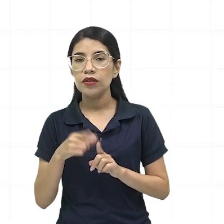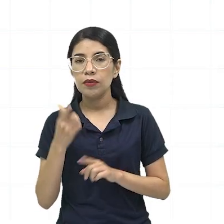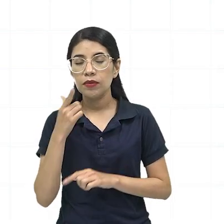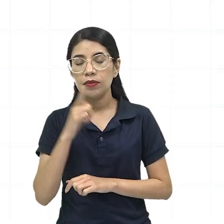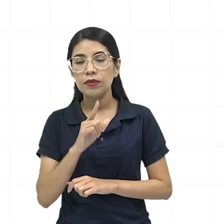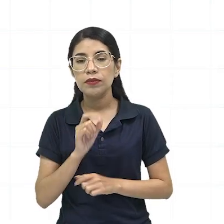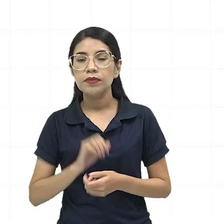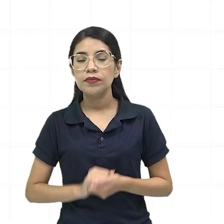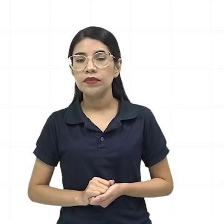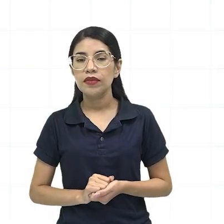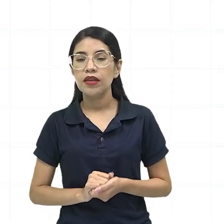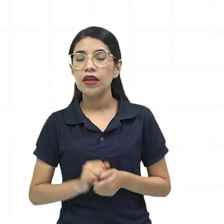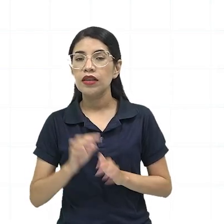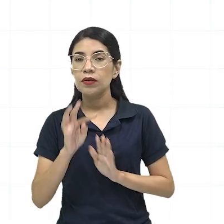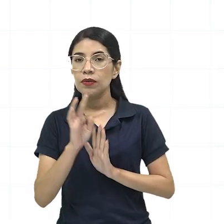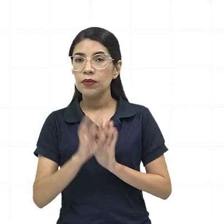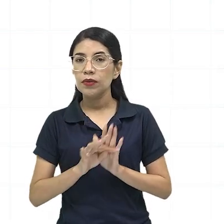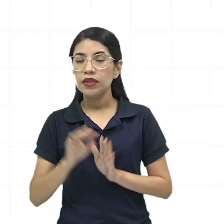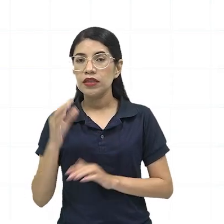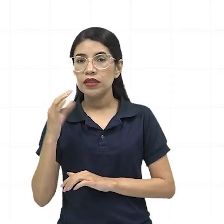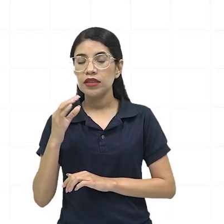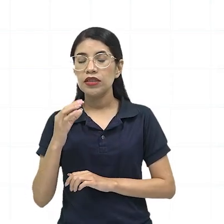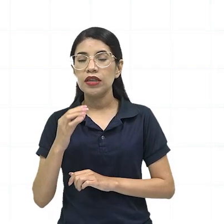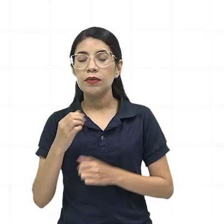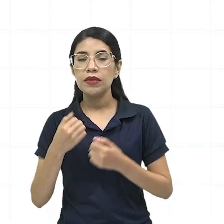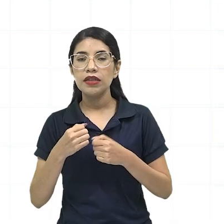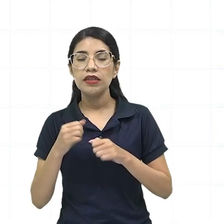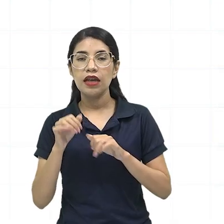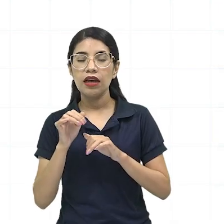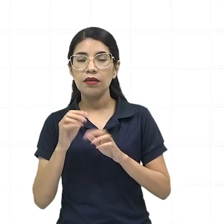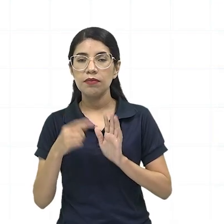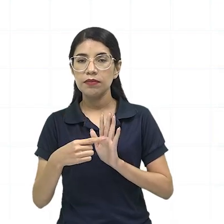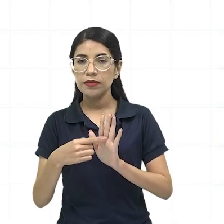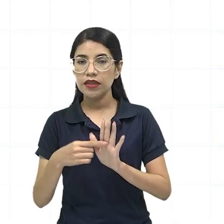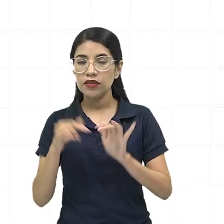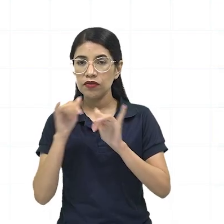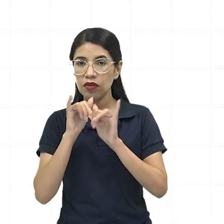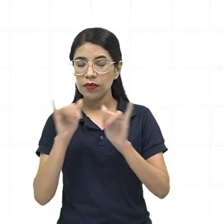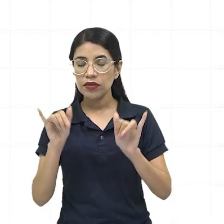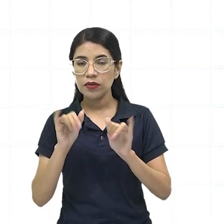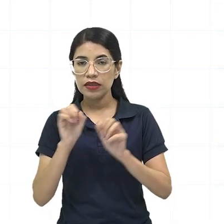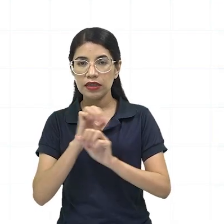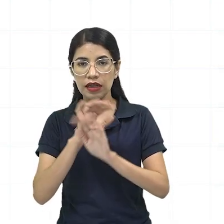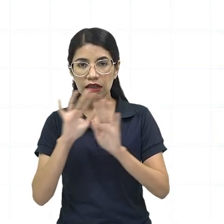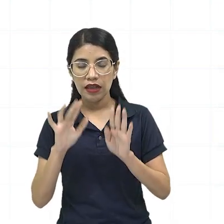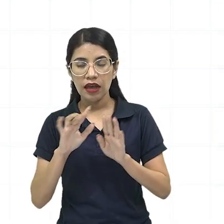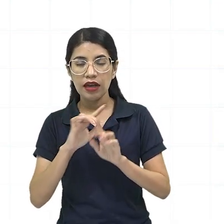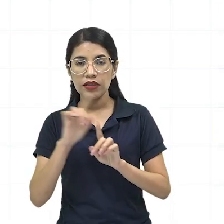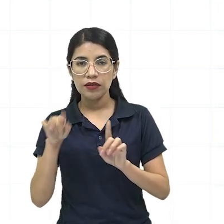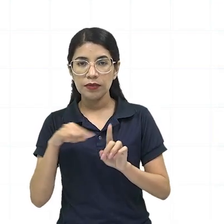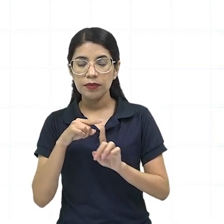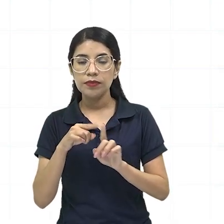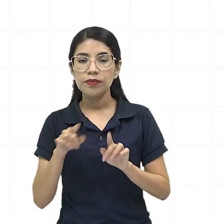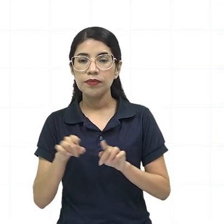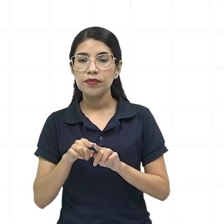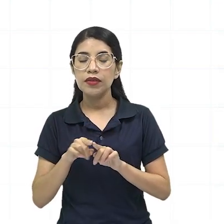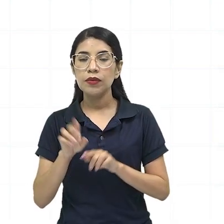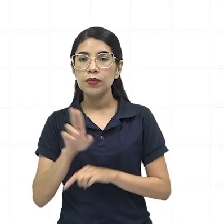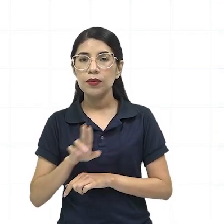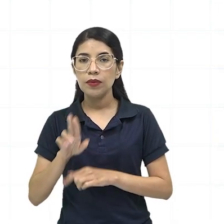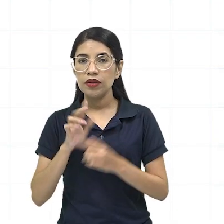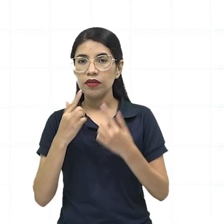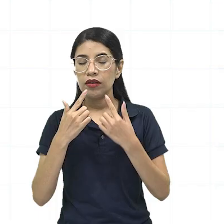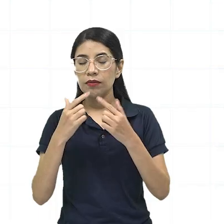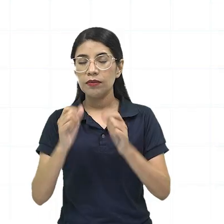buscam apresentar informações de forma clara e objetiva. Ela precisa ser acessível, né? Utilizando uma